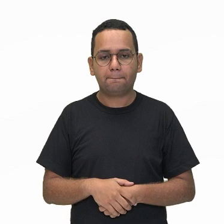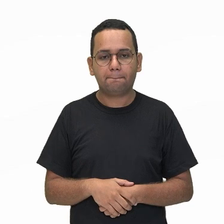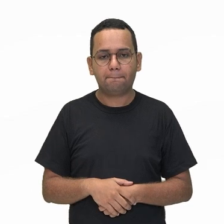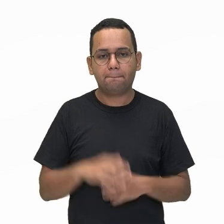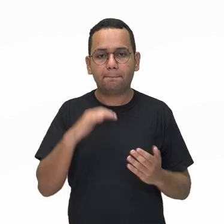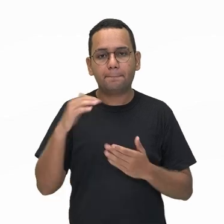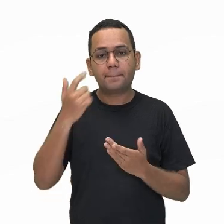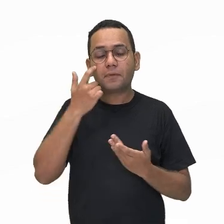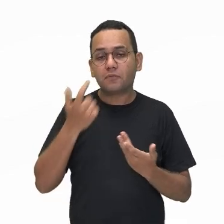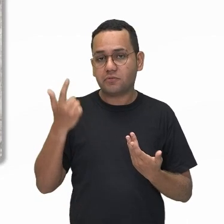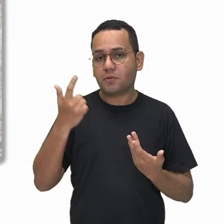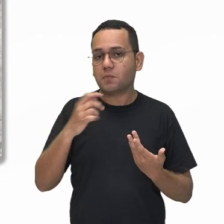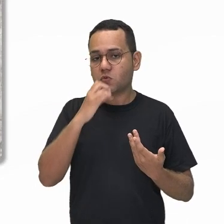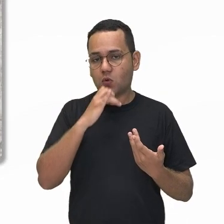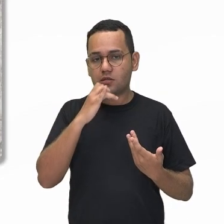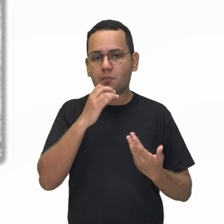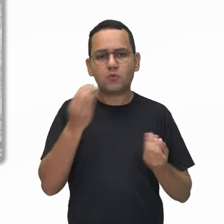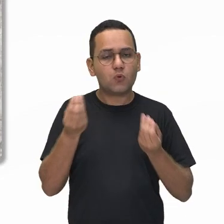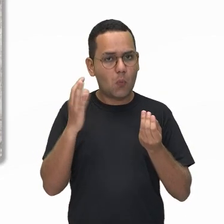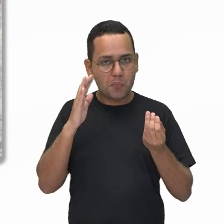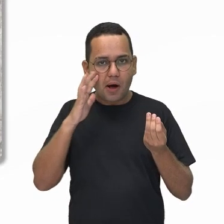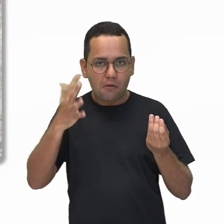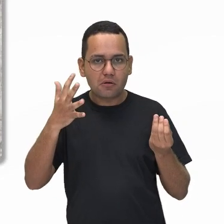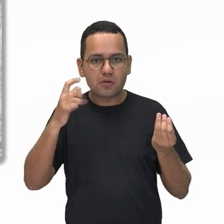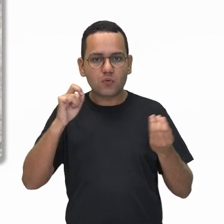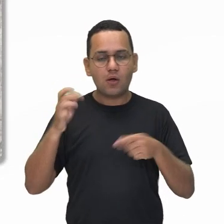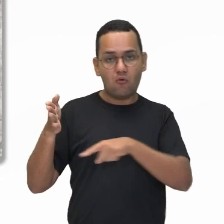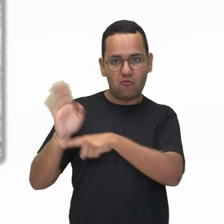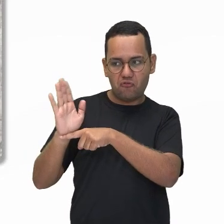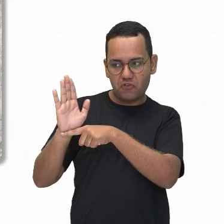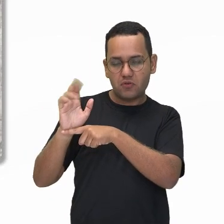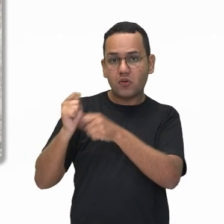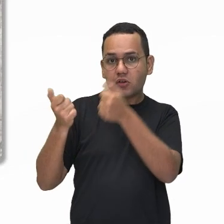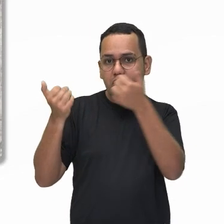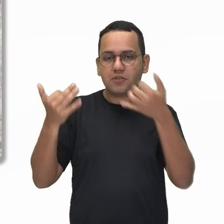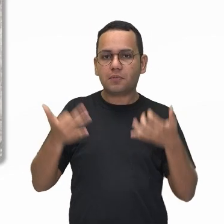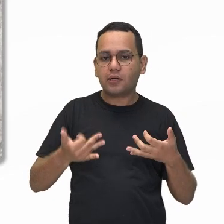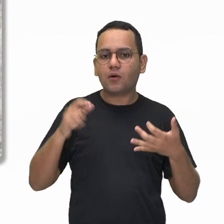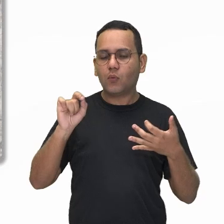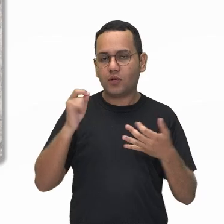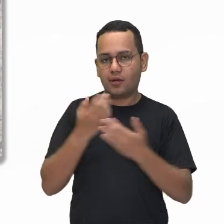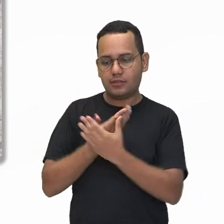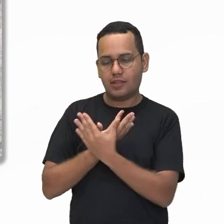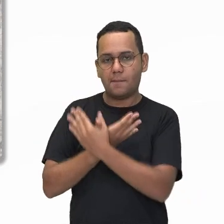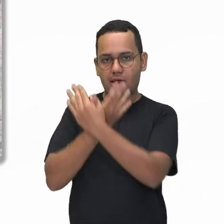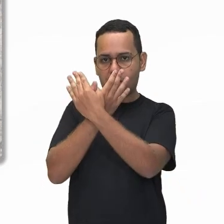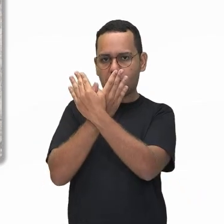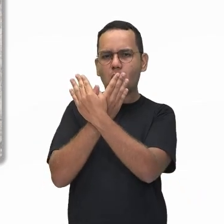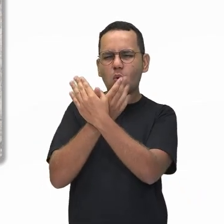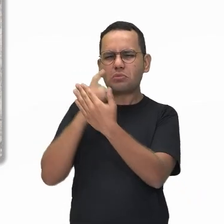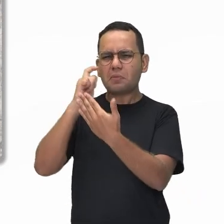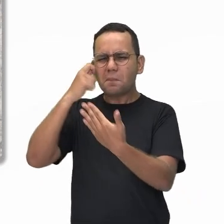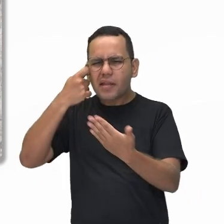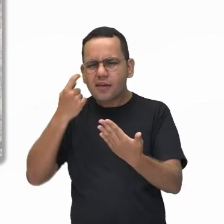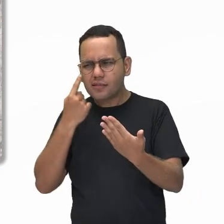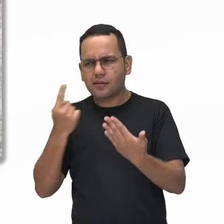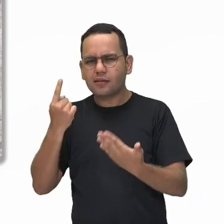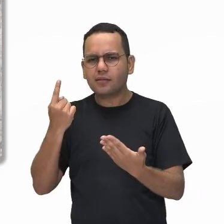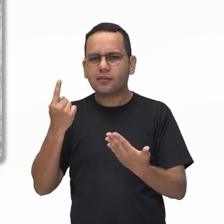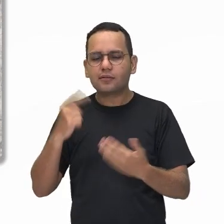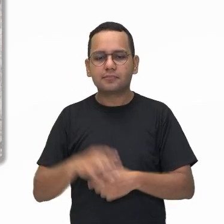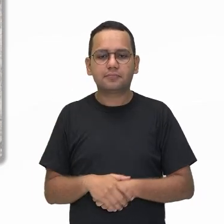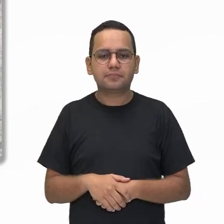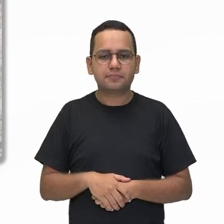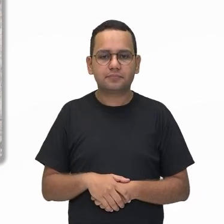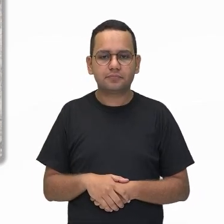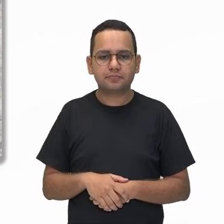processo de seleção natural em um vídeo que conta aí o caso da mariposa de Manchester, né, que é